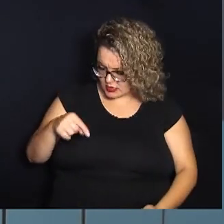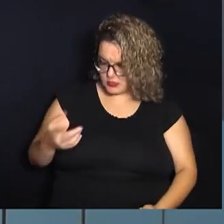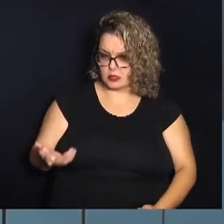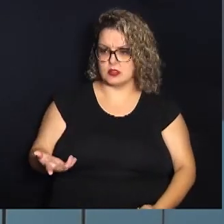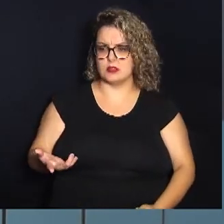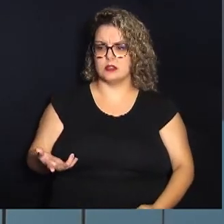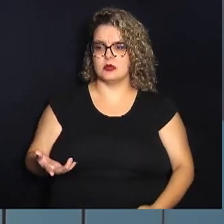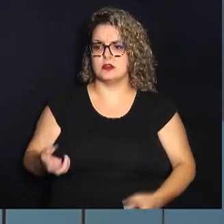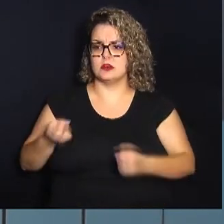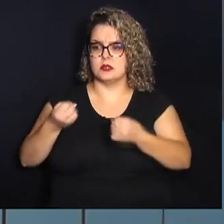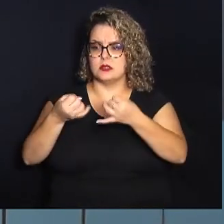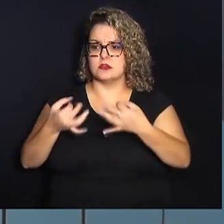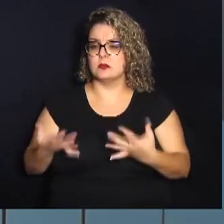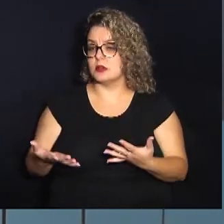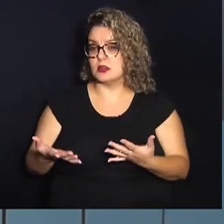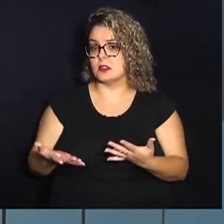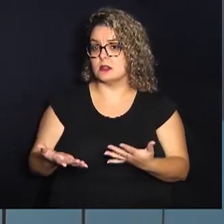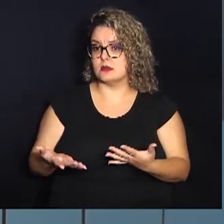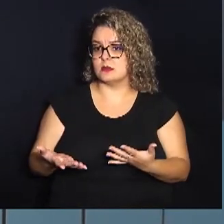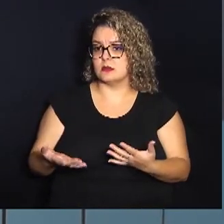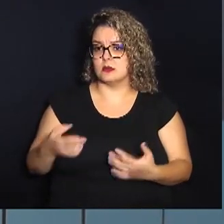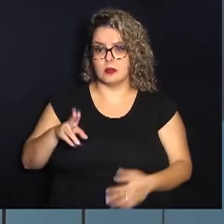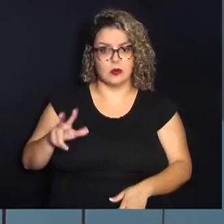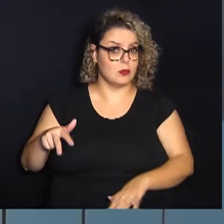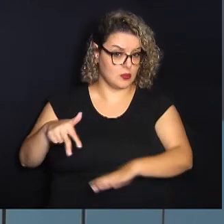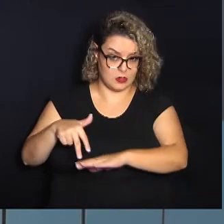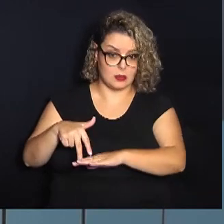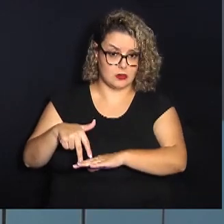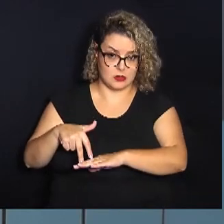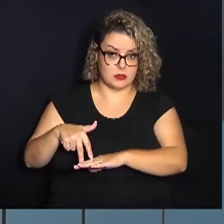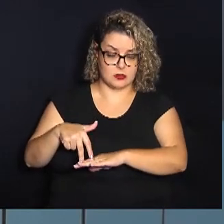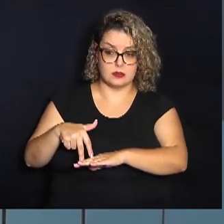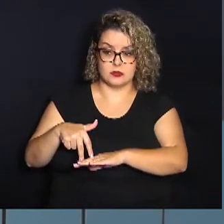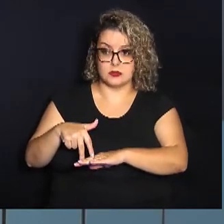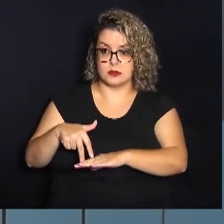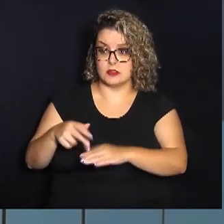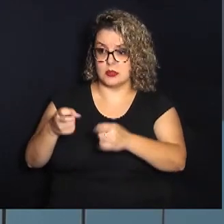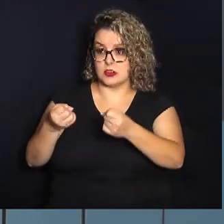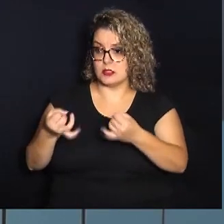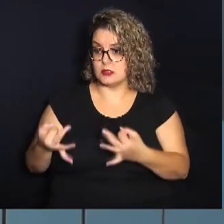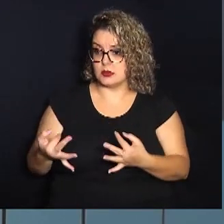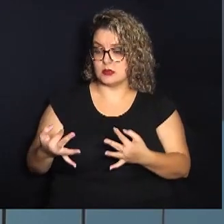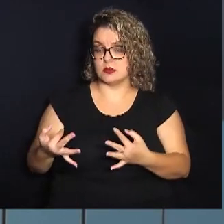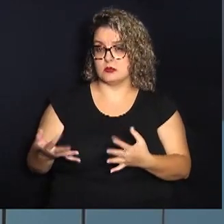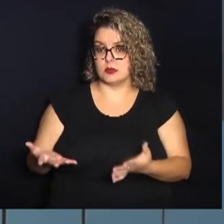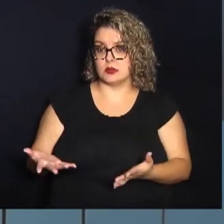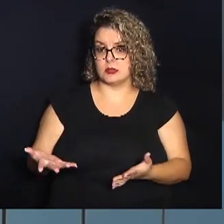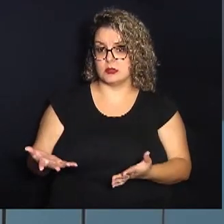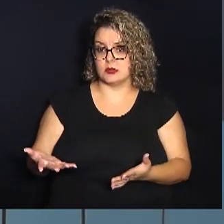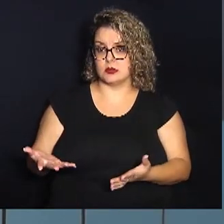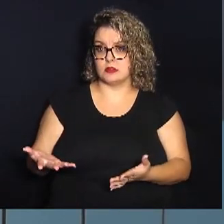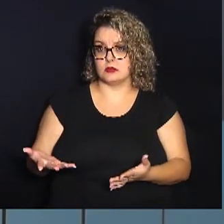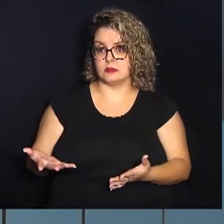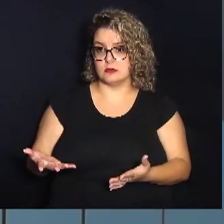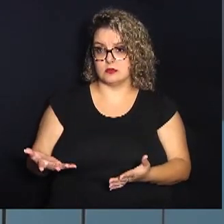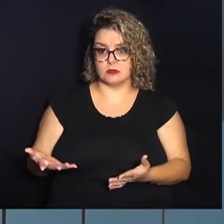né? Ou venha, então, aqui também prestar esse esclarecimento e fazer uma parceria conosco.